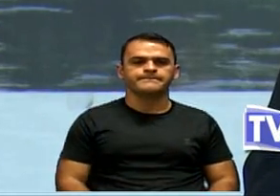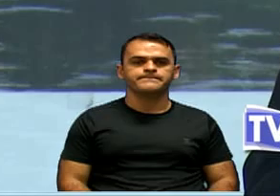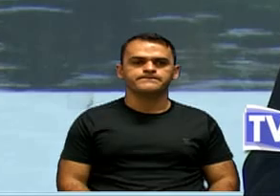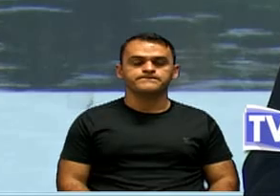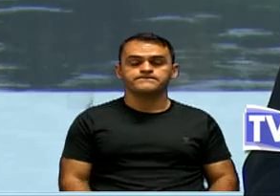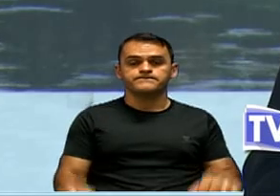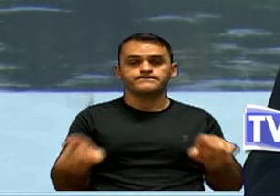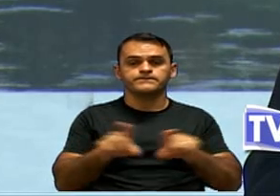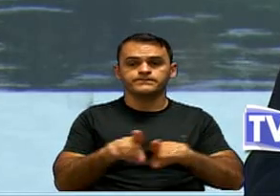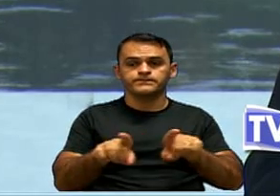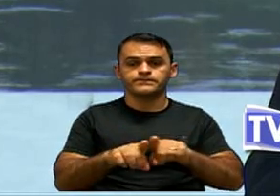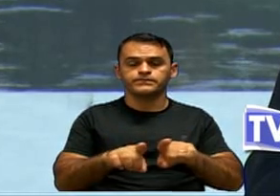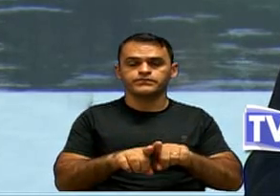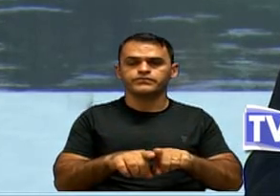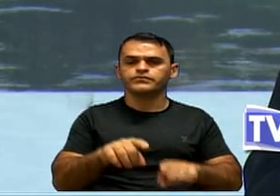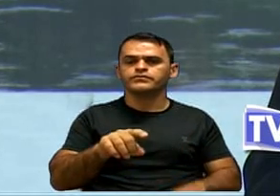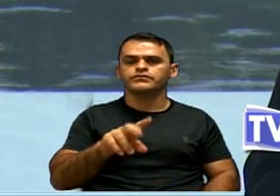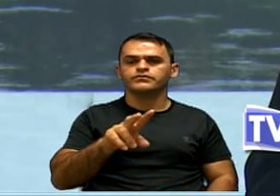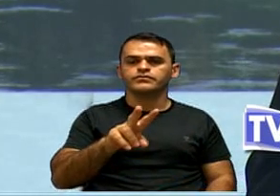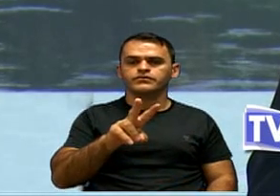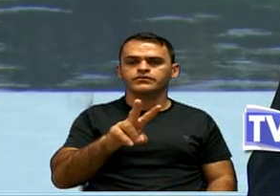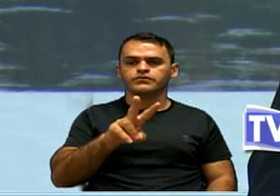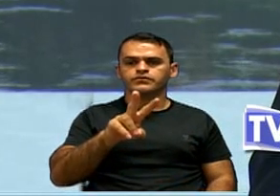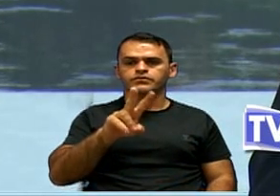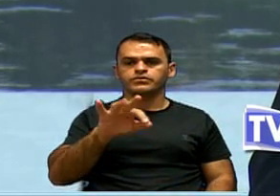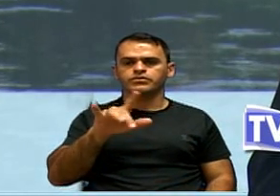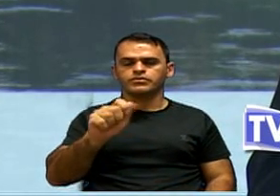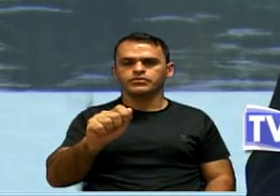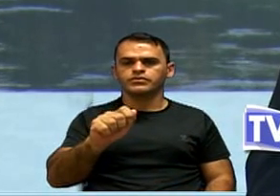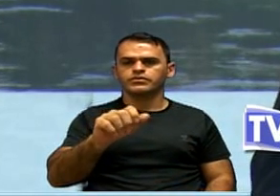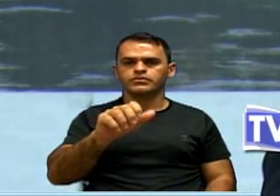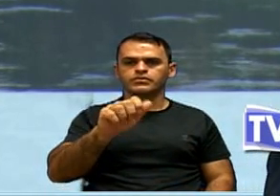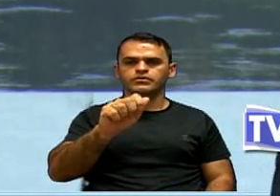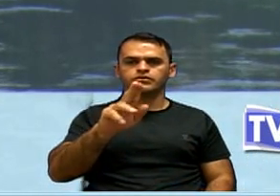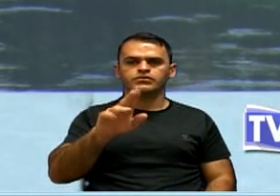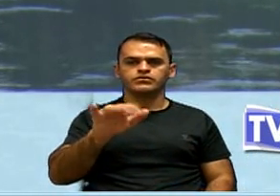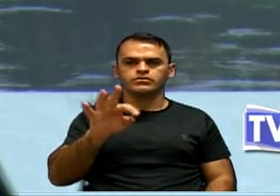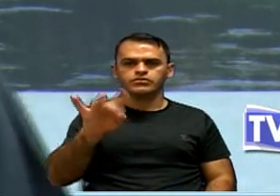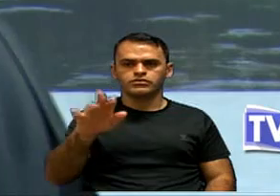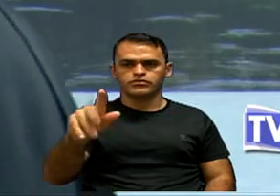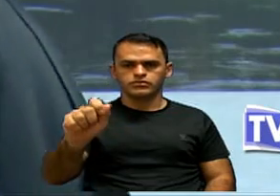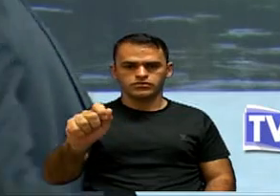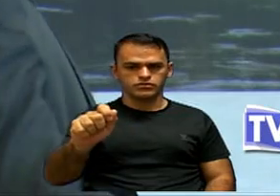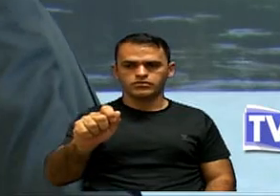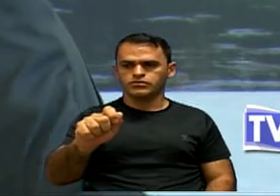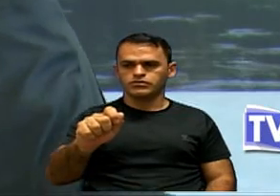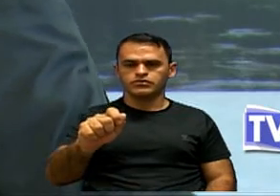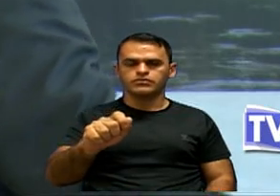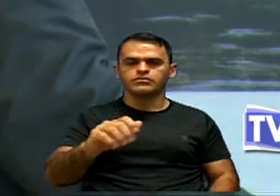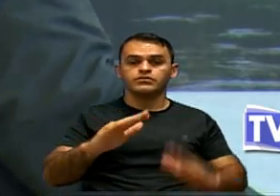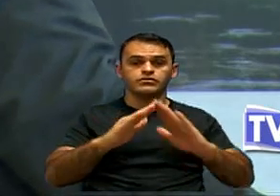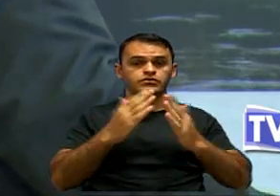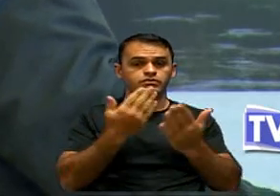E também na Vila Astúrias, CI 77, Rafael Militão.